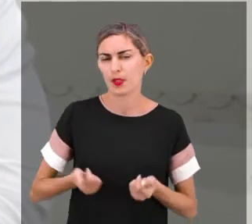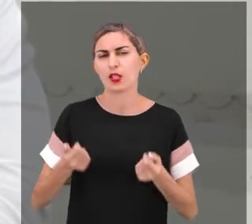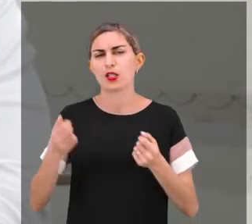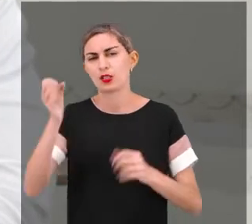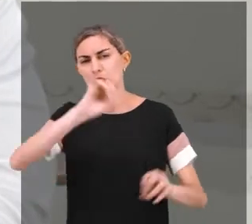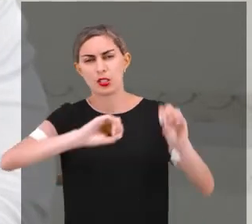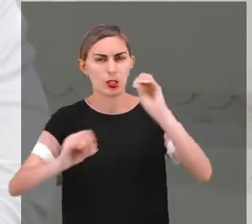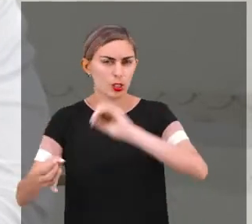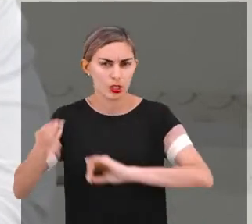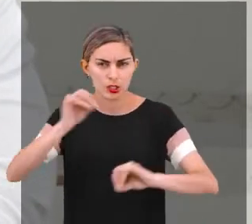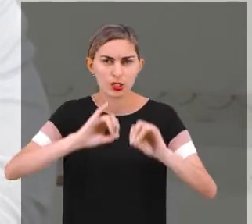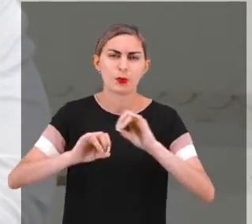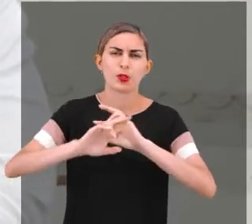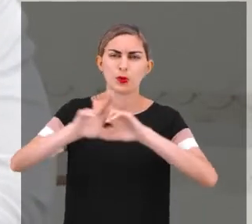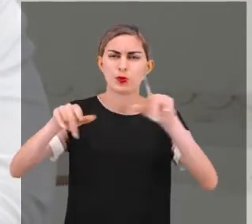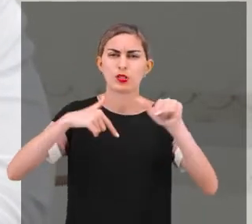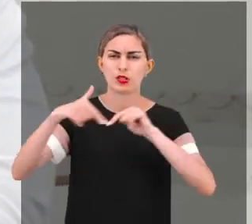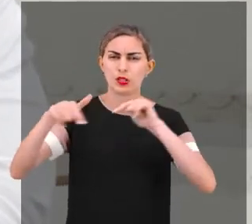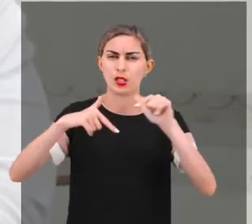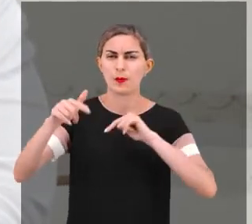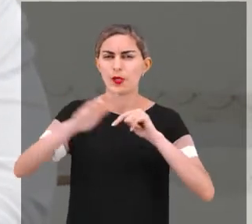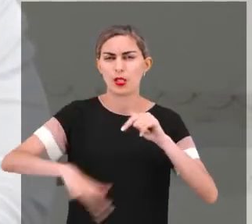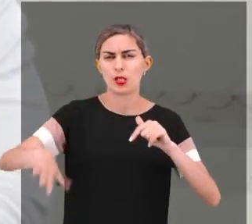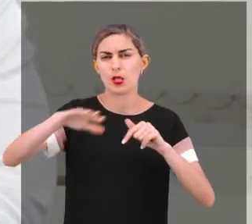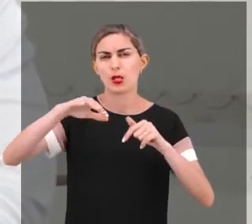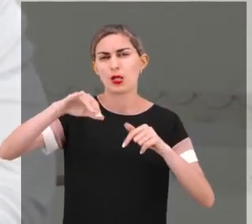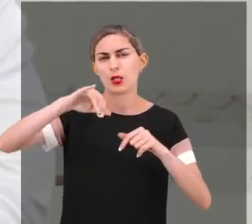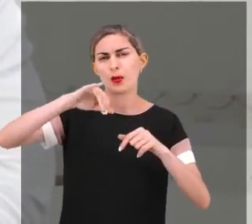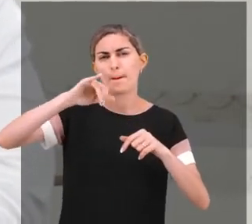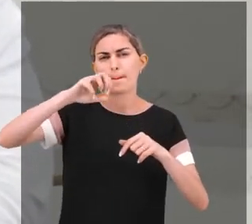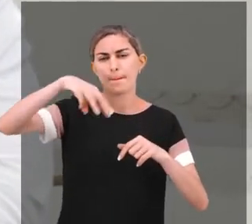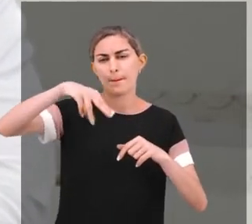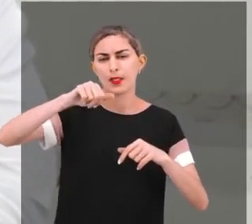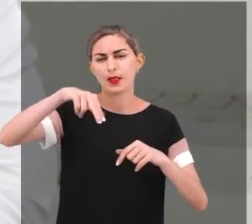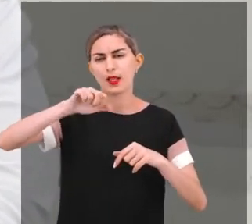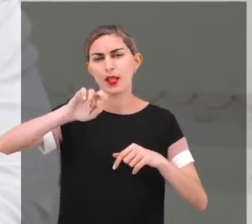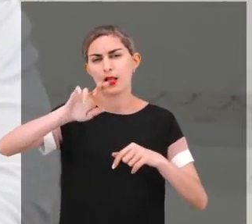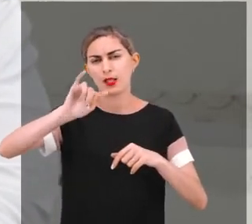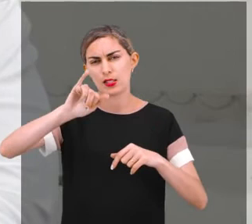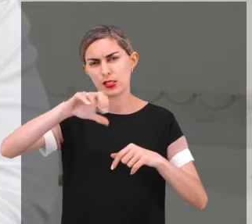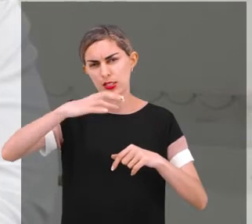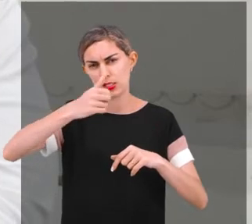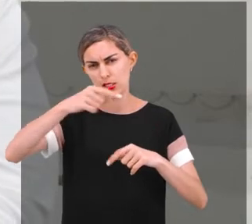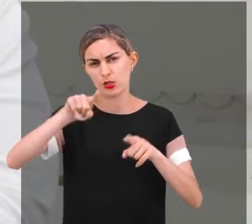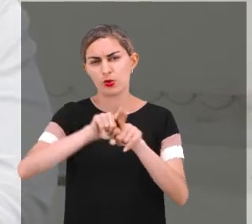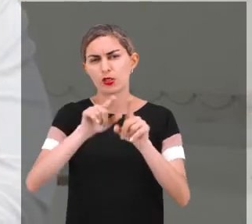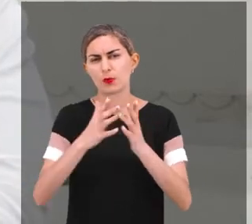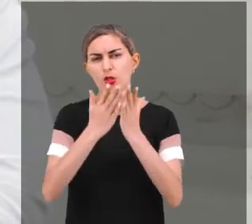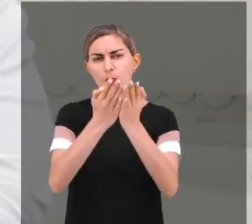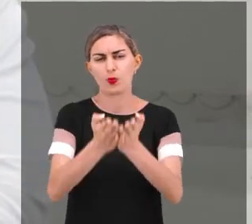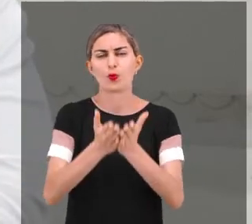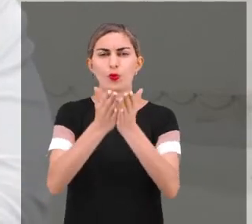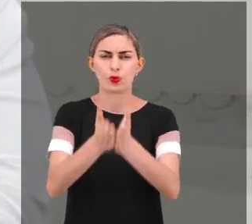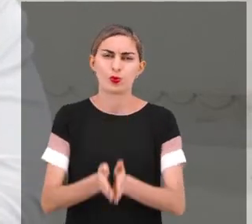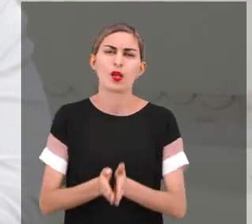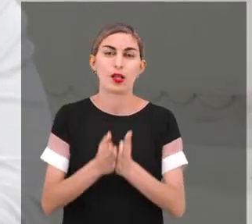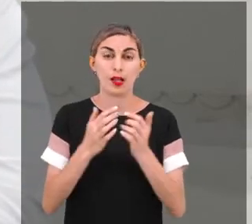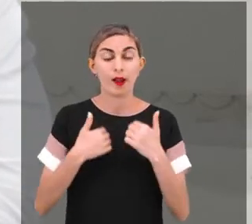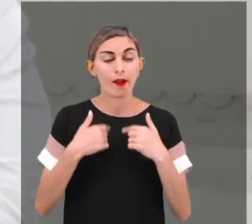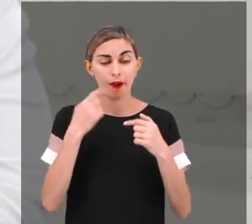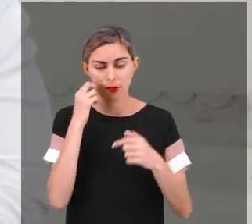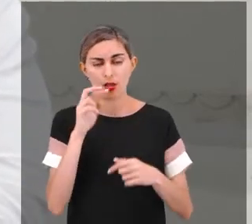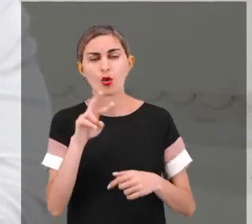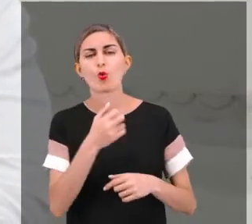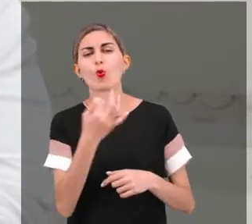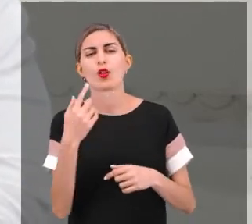limpeza e produtos químicos. Trabalhei também na área de mineração e trabalhei na área portuária. E aí foi quando eu